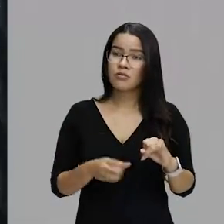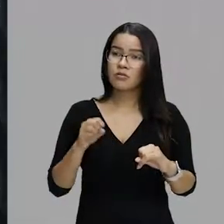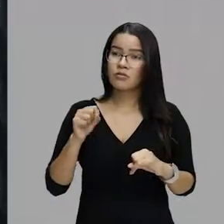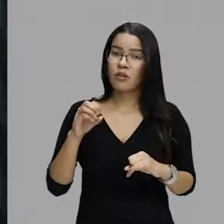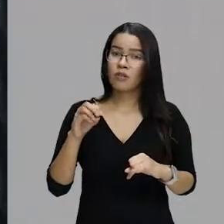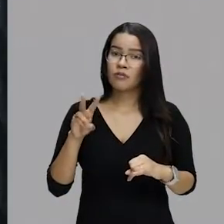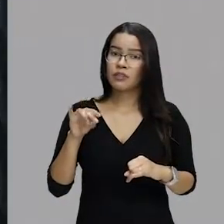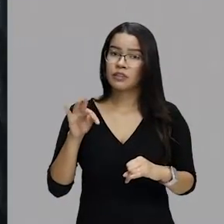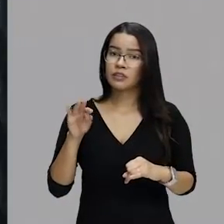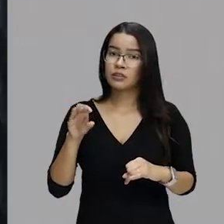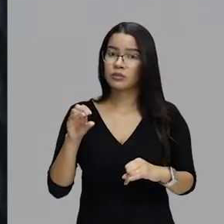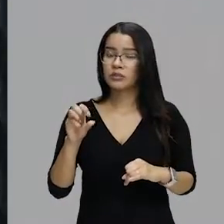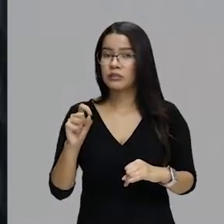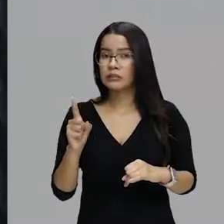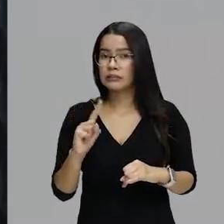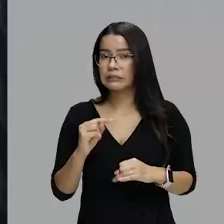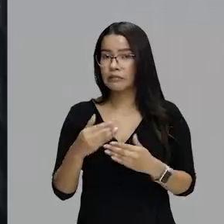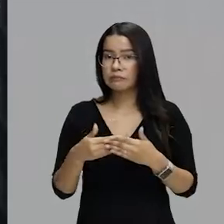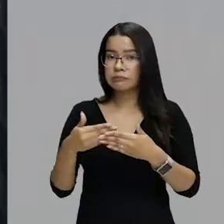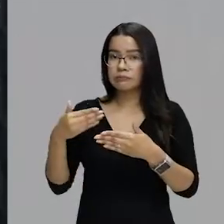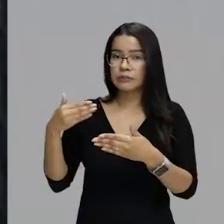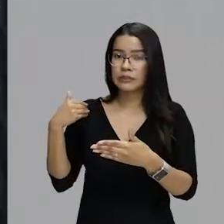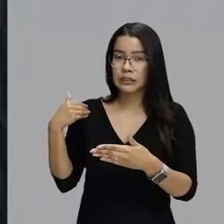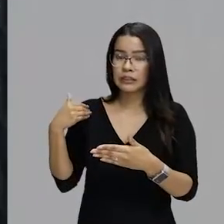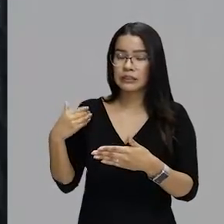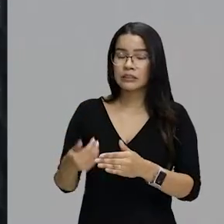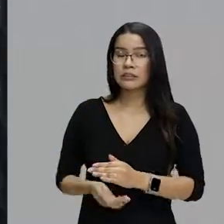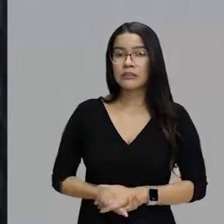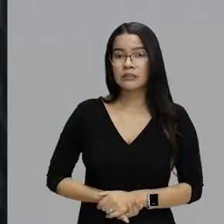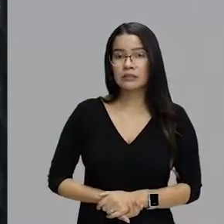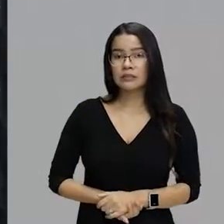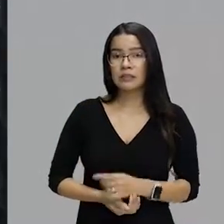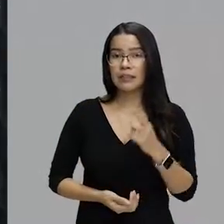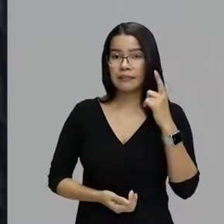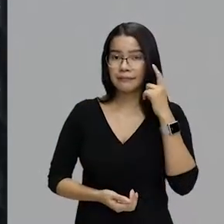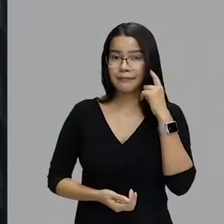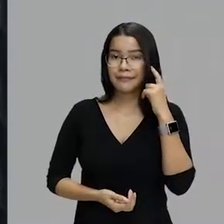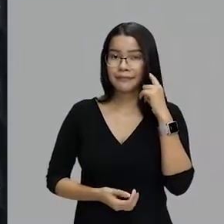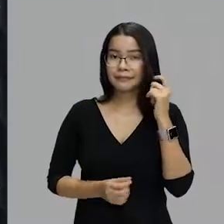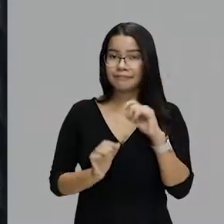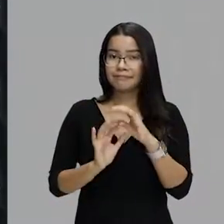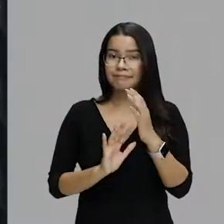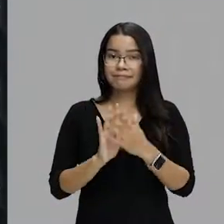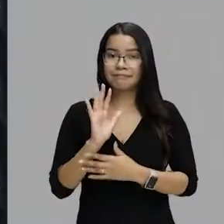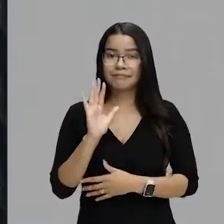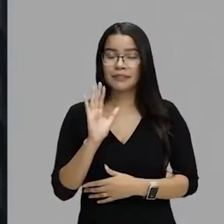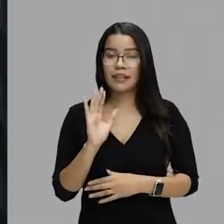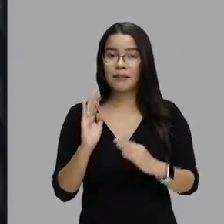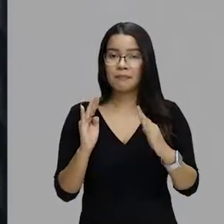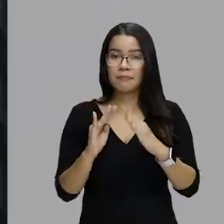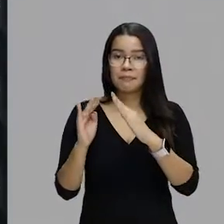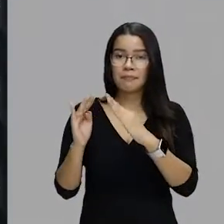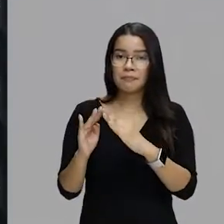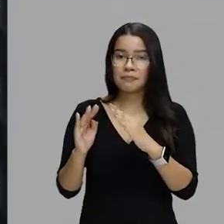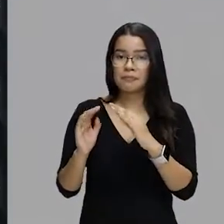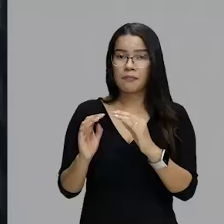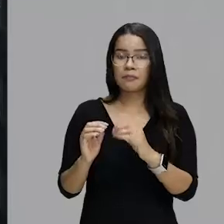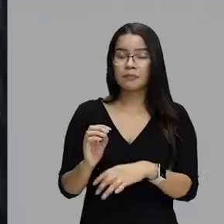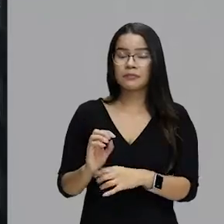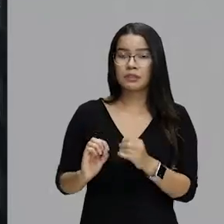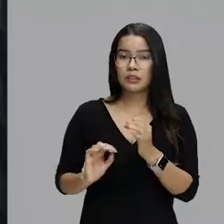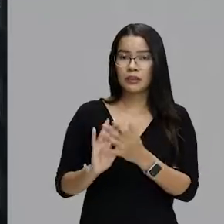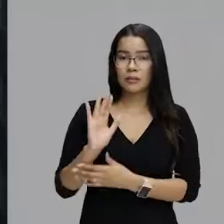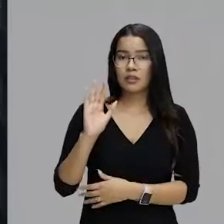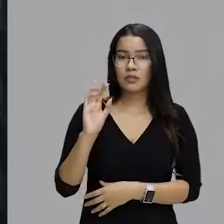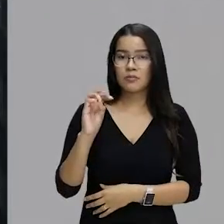recuassem. Se os soviéticos não recuassem nessa ideia de construir essa base de lançamento de mísseis de Cuba, poderíamos